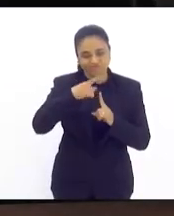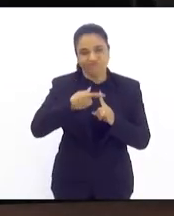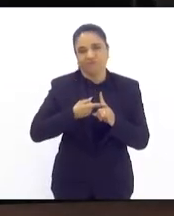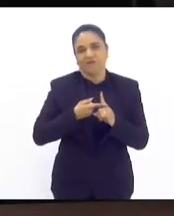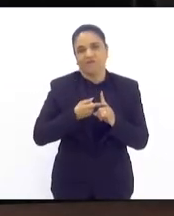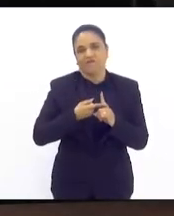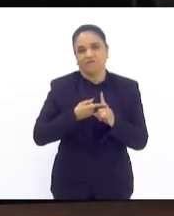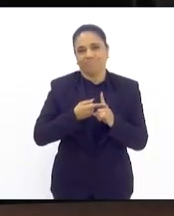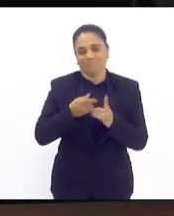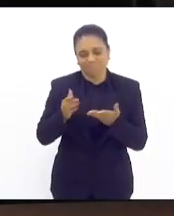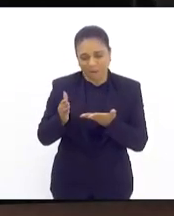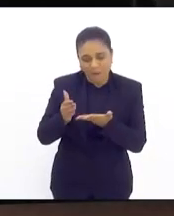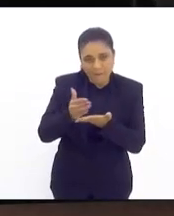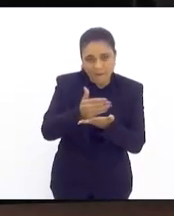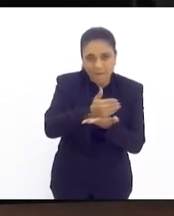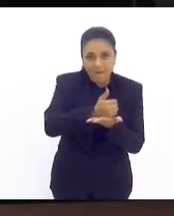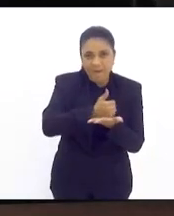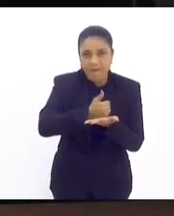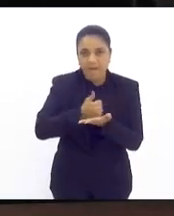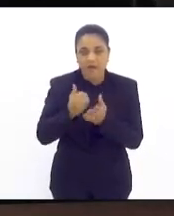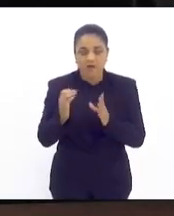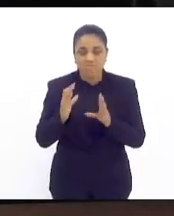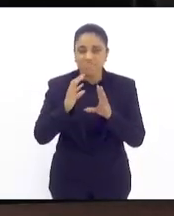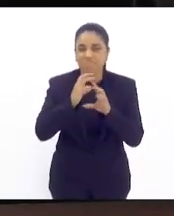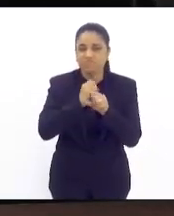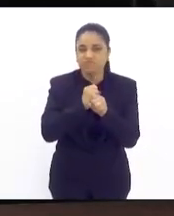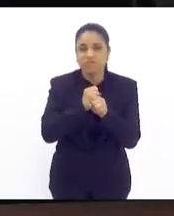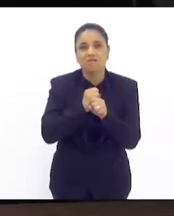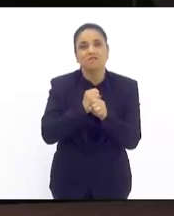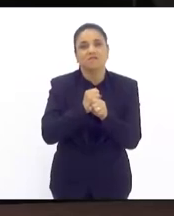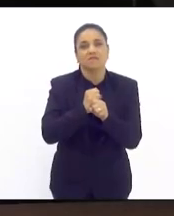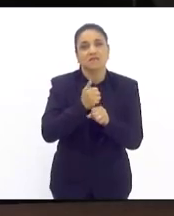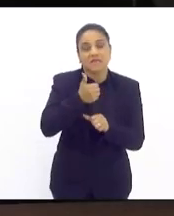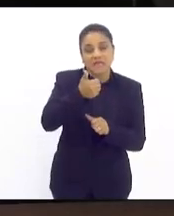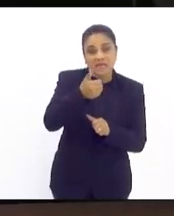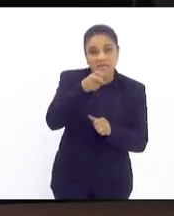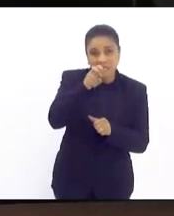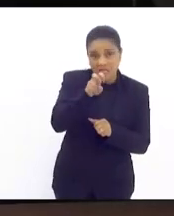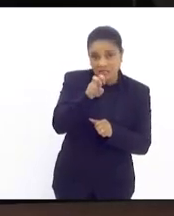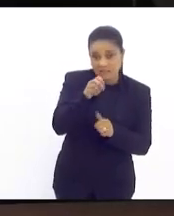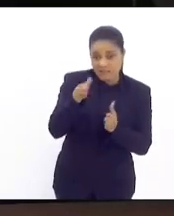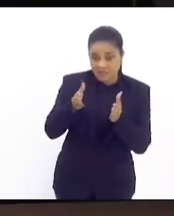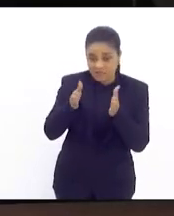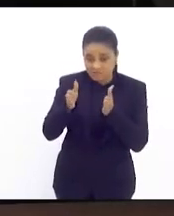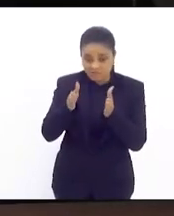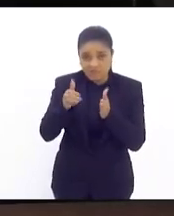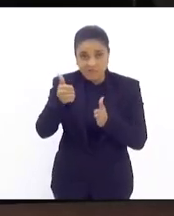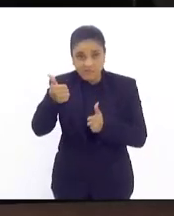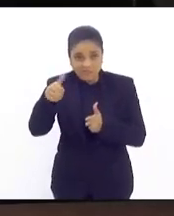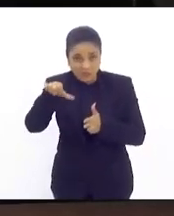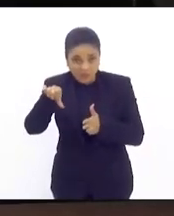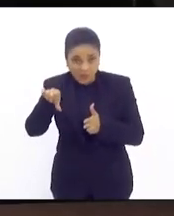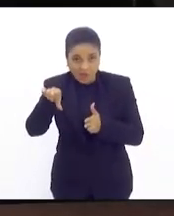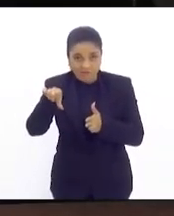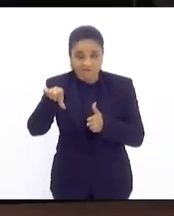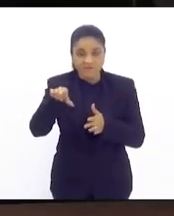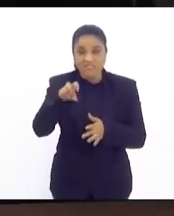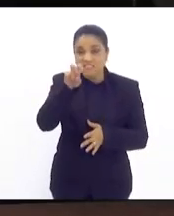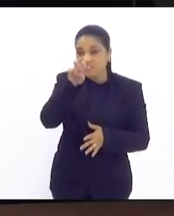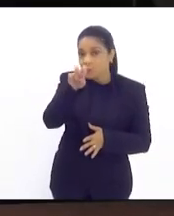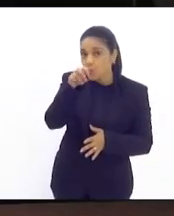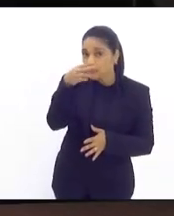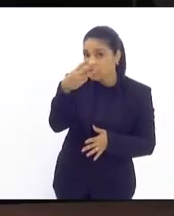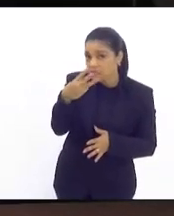Verônica em cada mil brasileiros de 15 e 19 anos 53 engravidaram